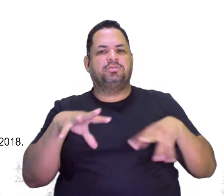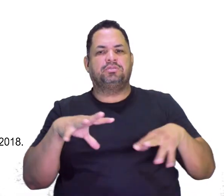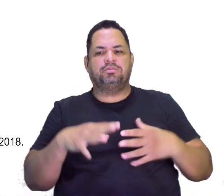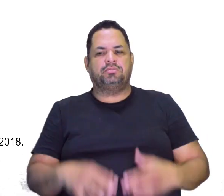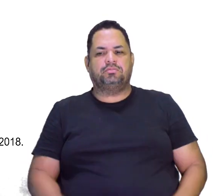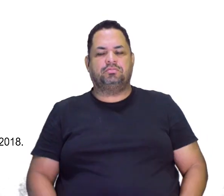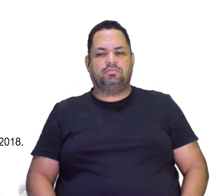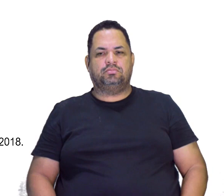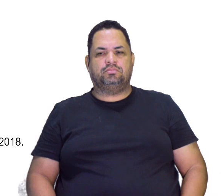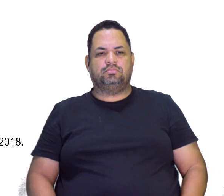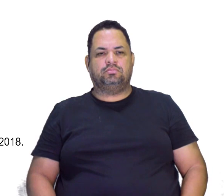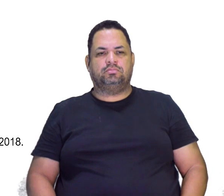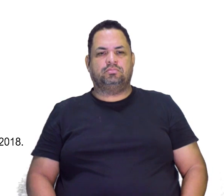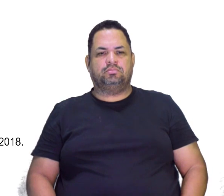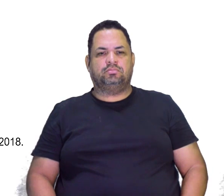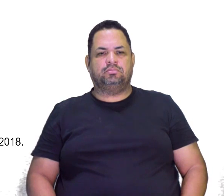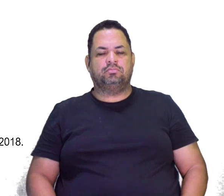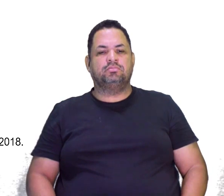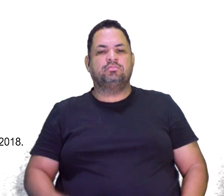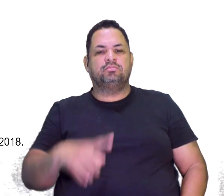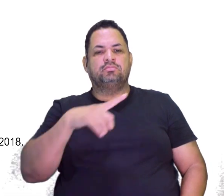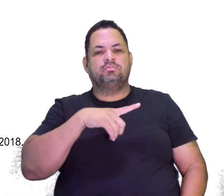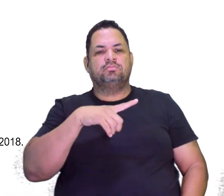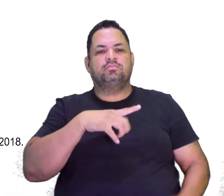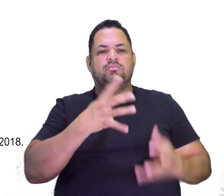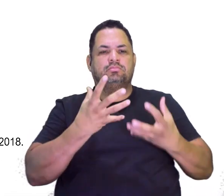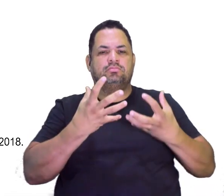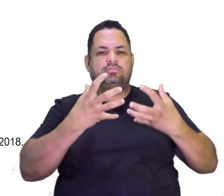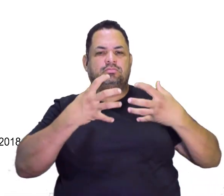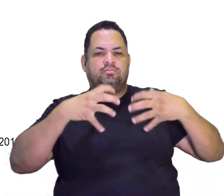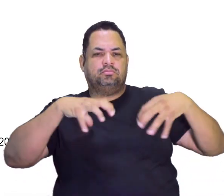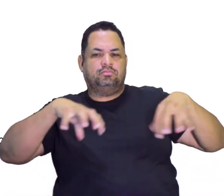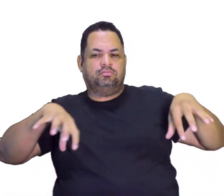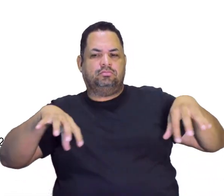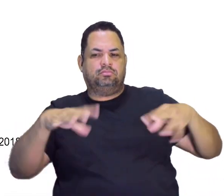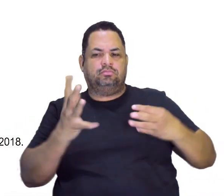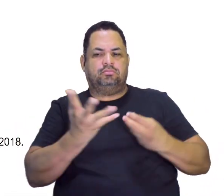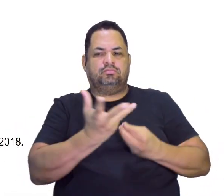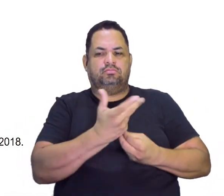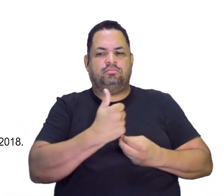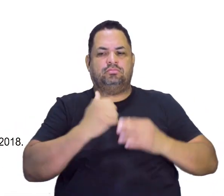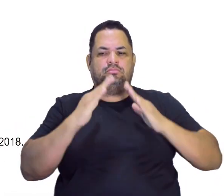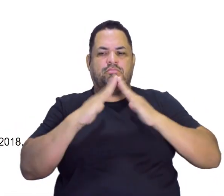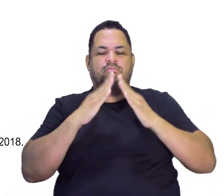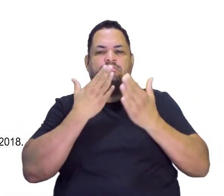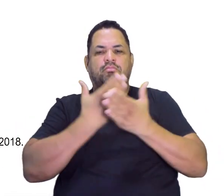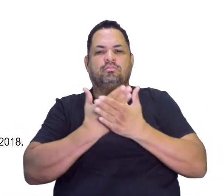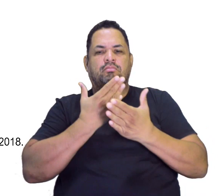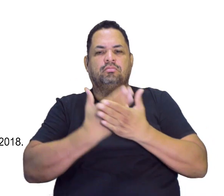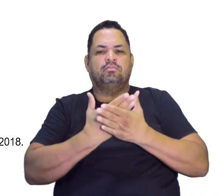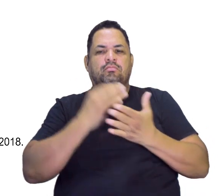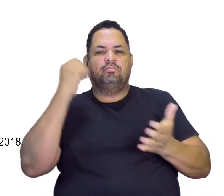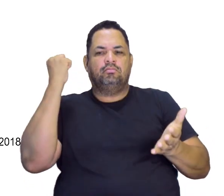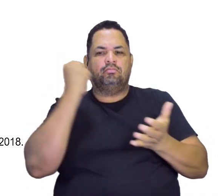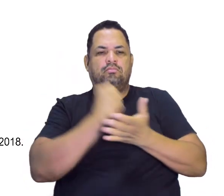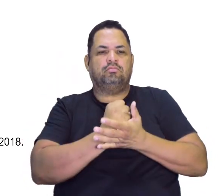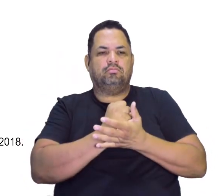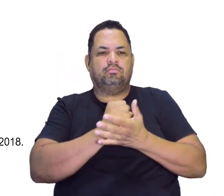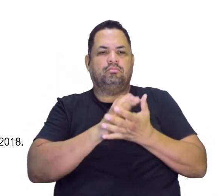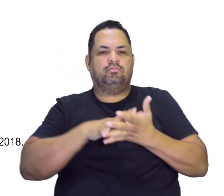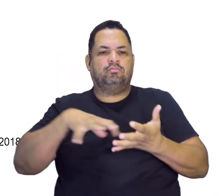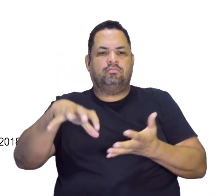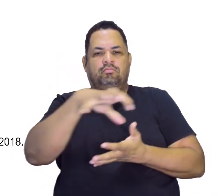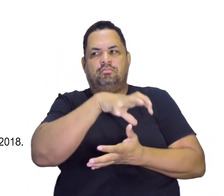ind nada houve então um rompimento com a arte acadêmica inaugurando